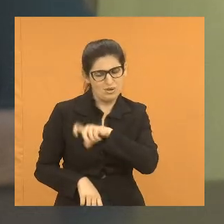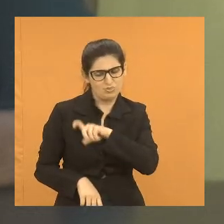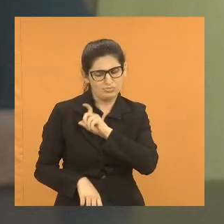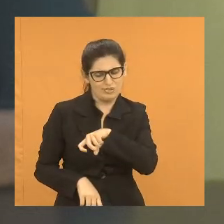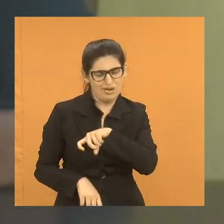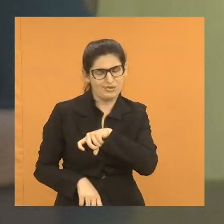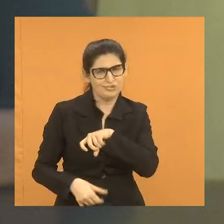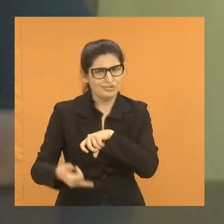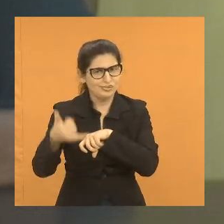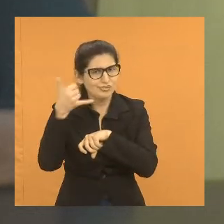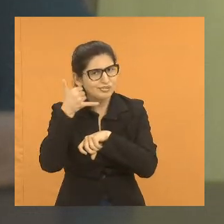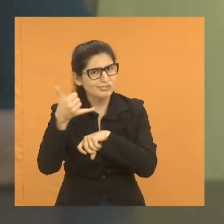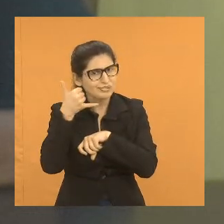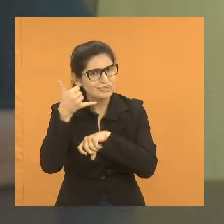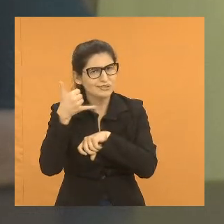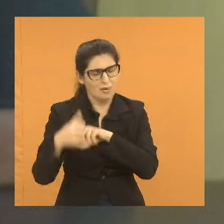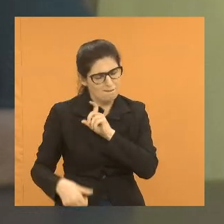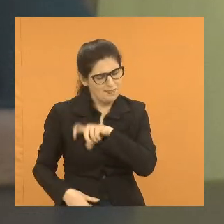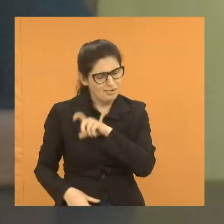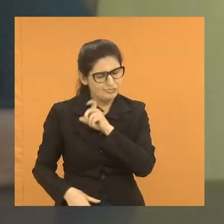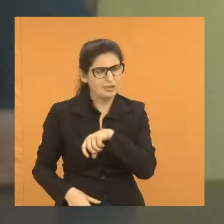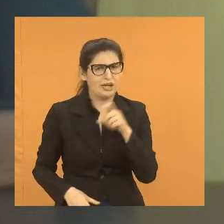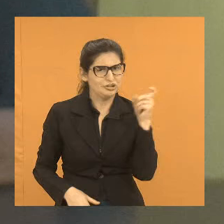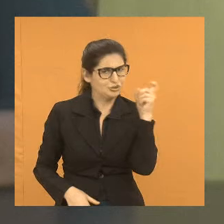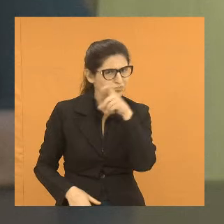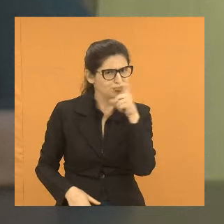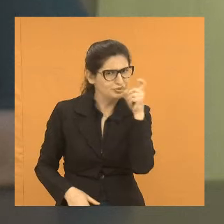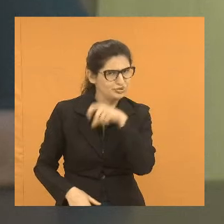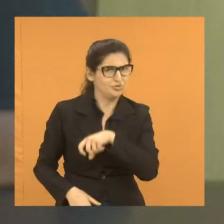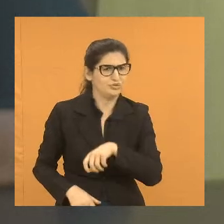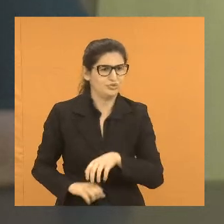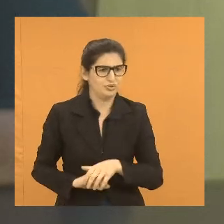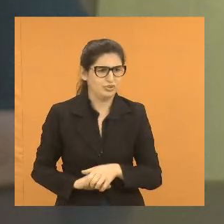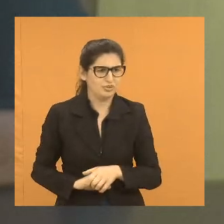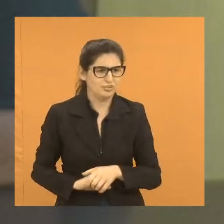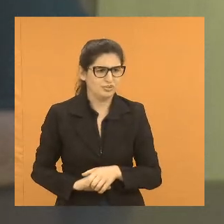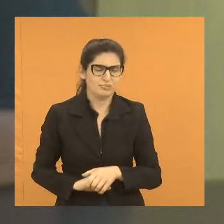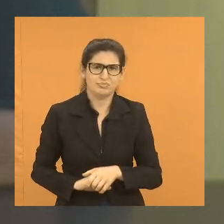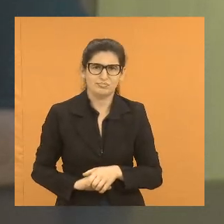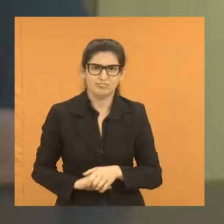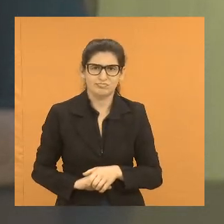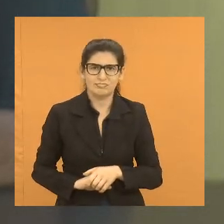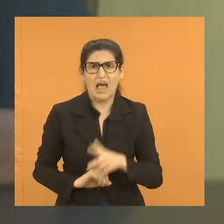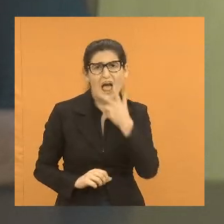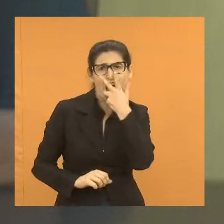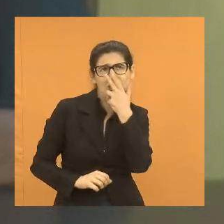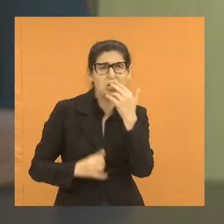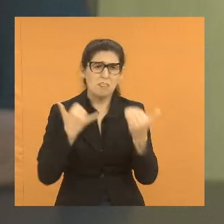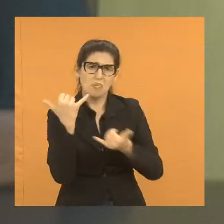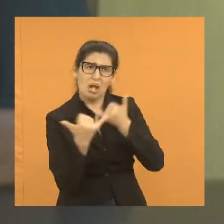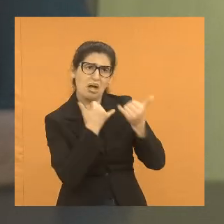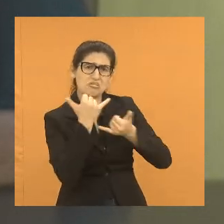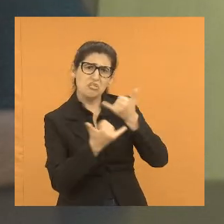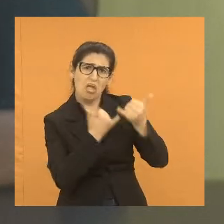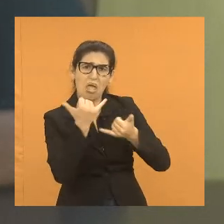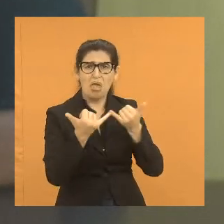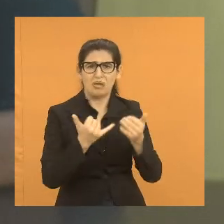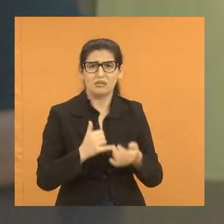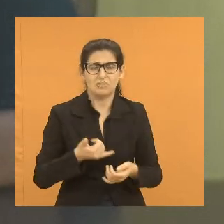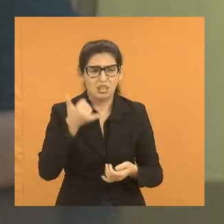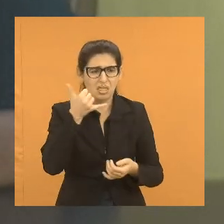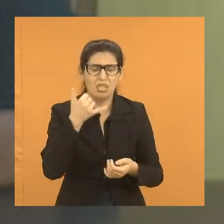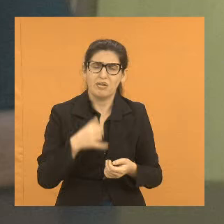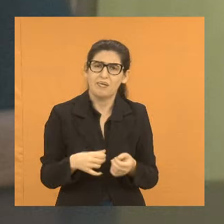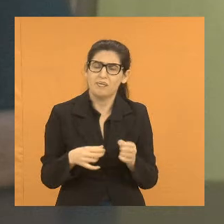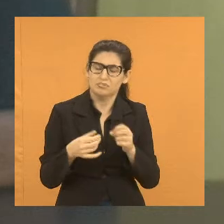usam esse meio de chamadas para salvar vidas como brincadeira, né, os trotes aqui. Eu estava